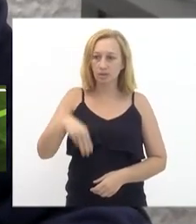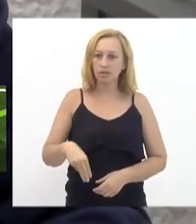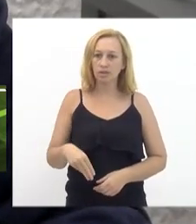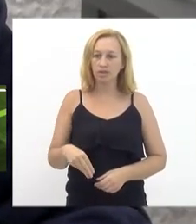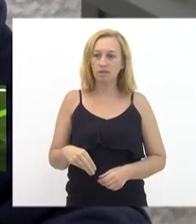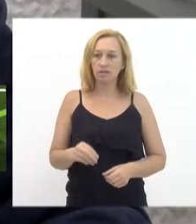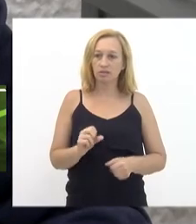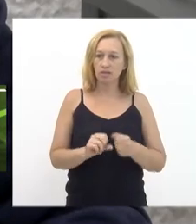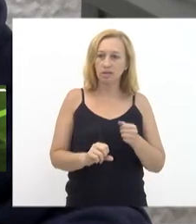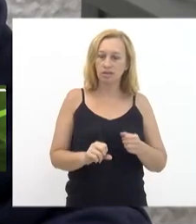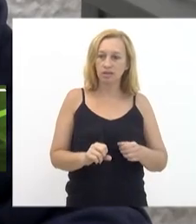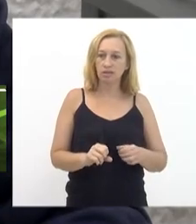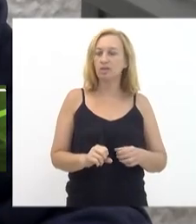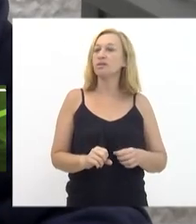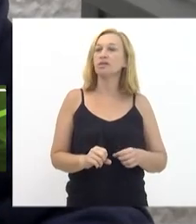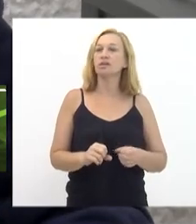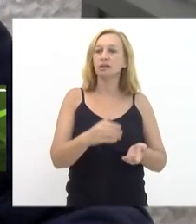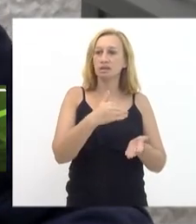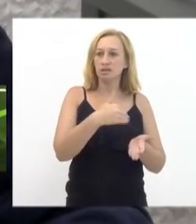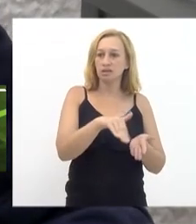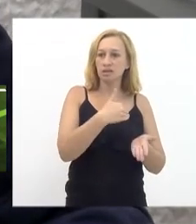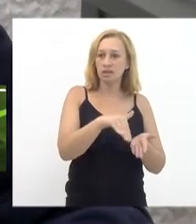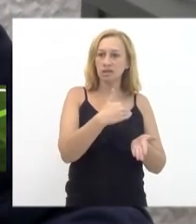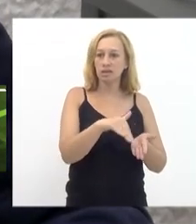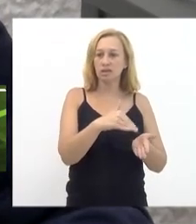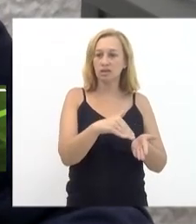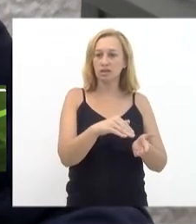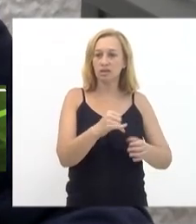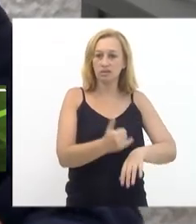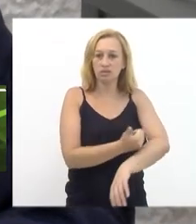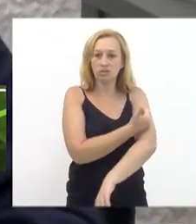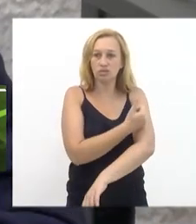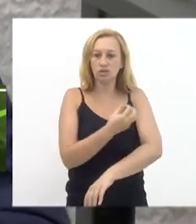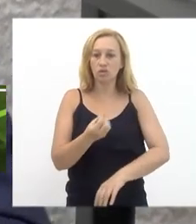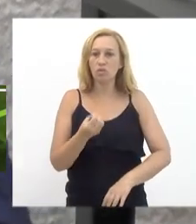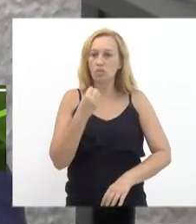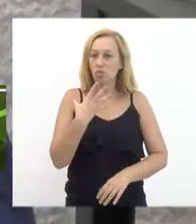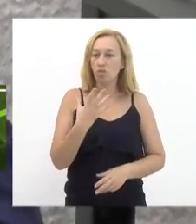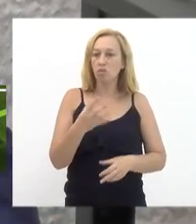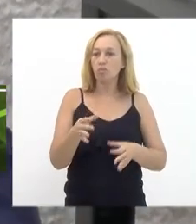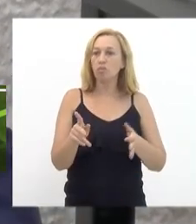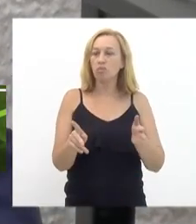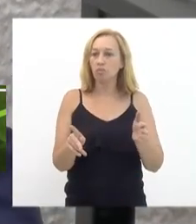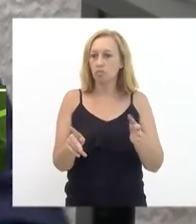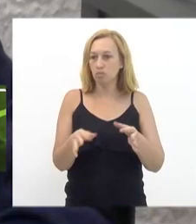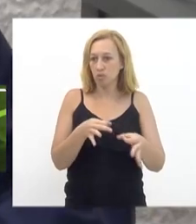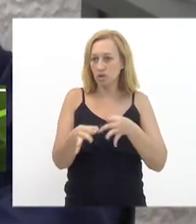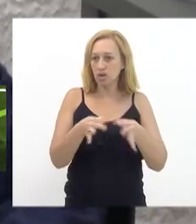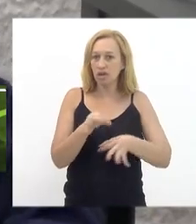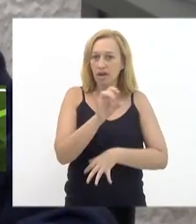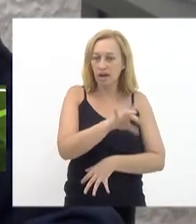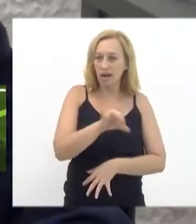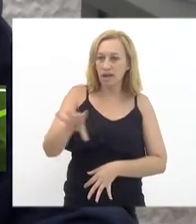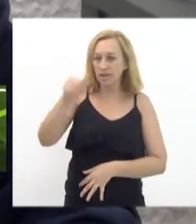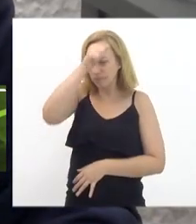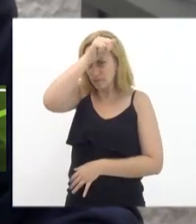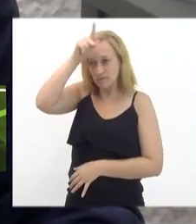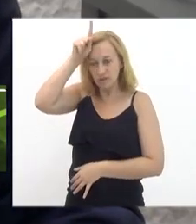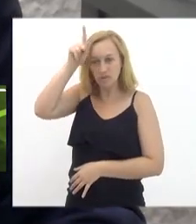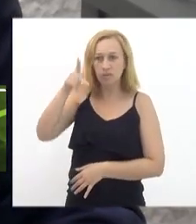nós vamos conseguir um dia desse a Bélgica bom então cada prefeitura Resende